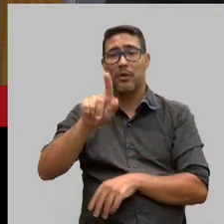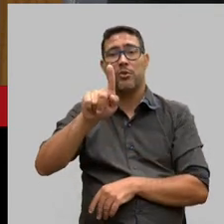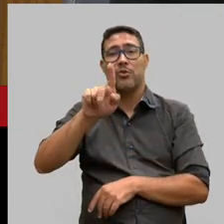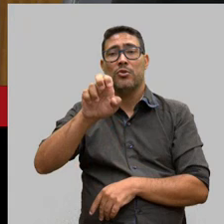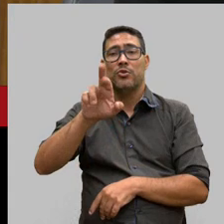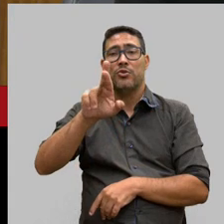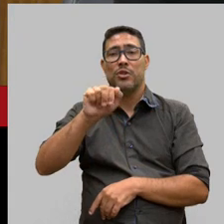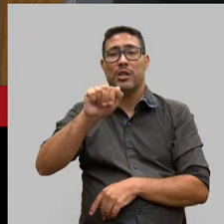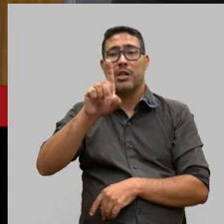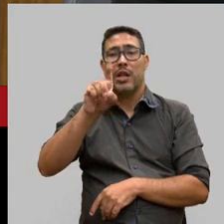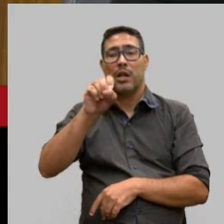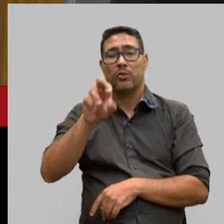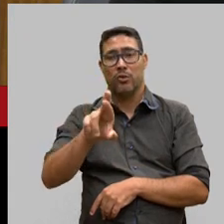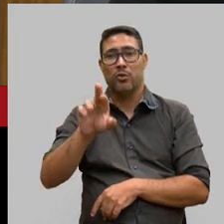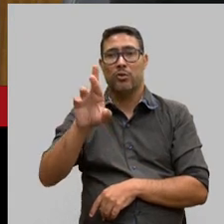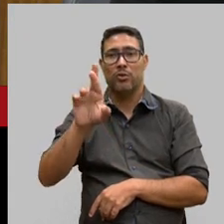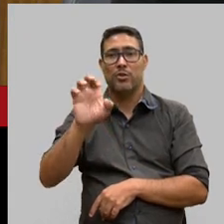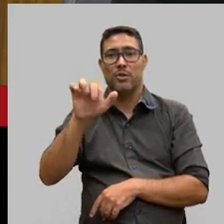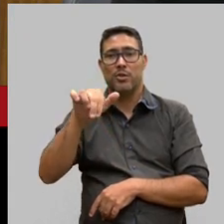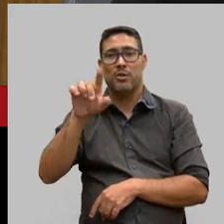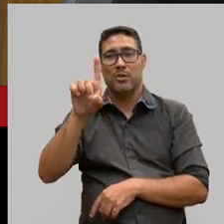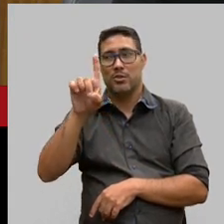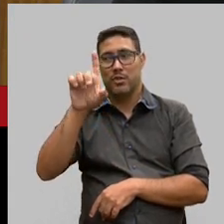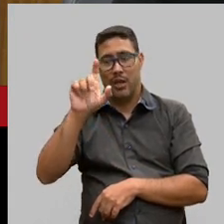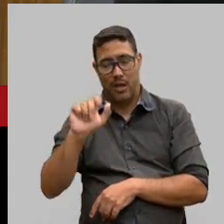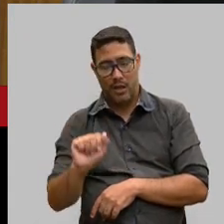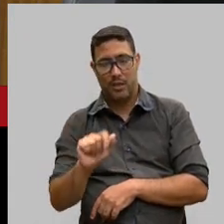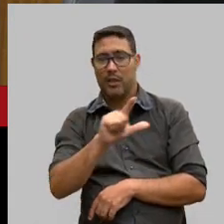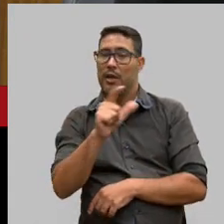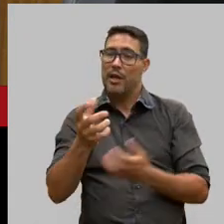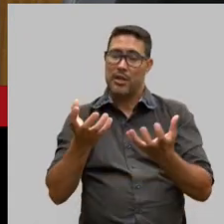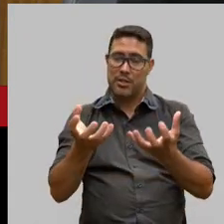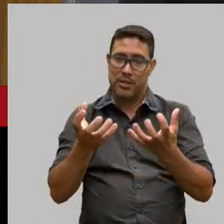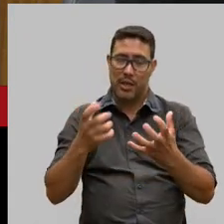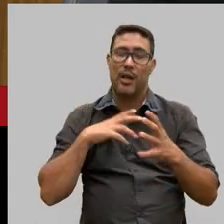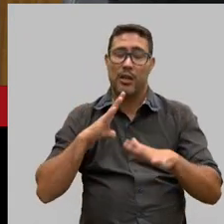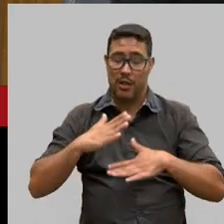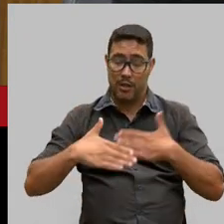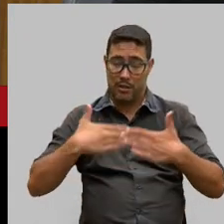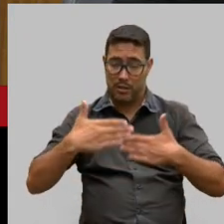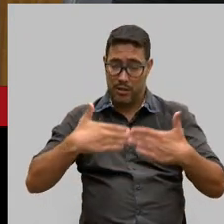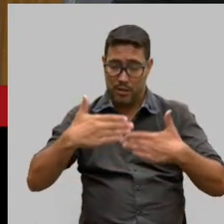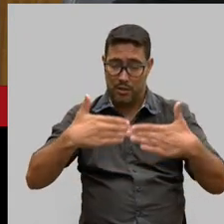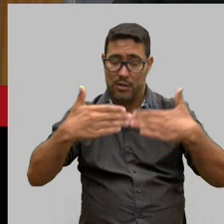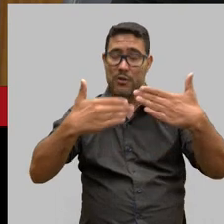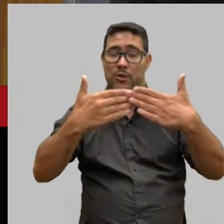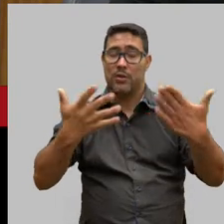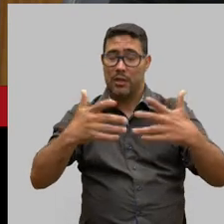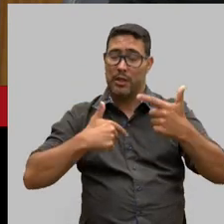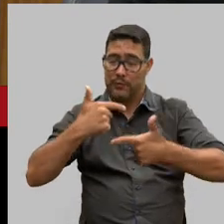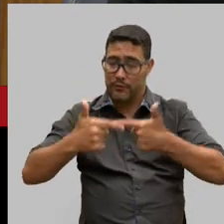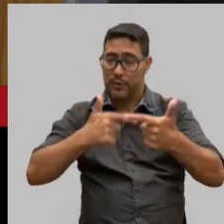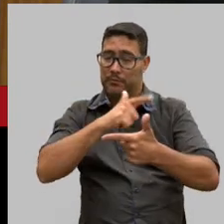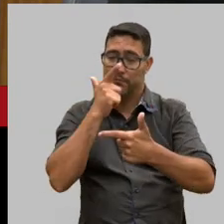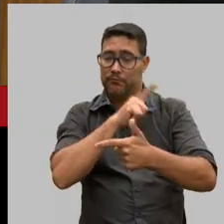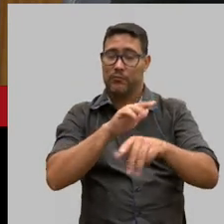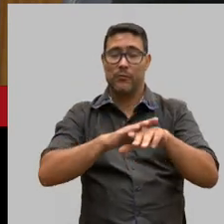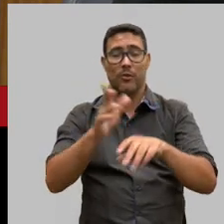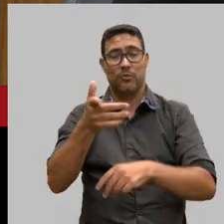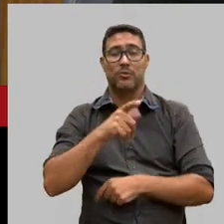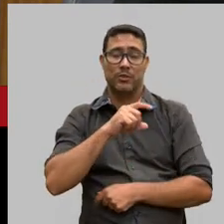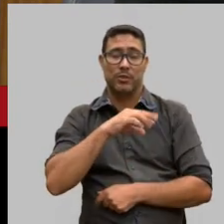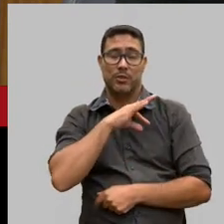autista quer que o o milhar do autista que é que ele cresça que ele se desenvolva que ele trabalhe que ele Gere renda se a gente continuar